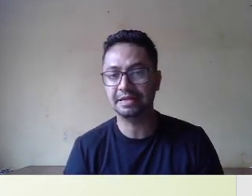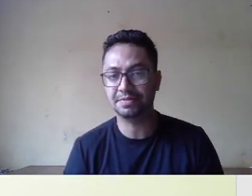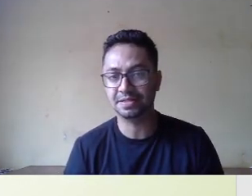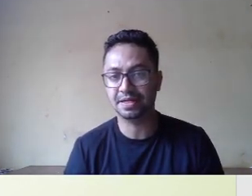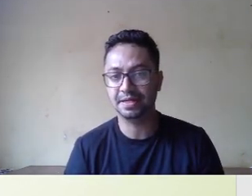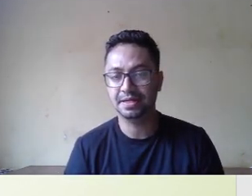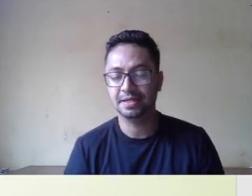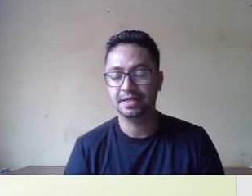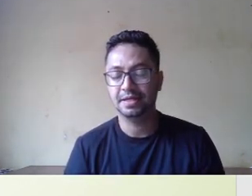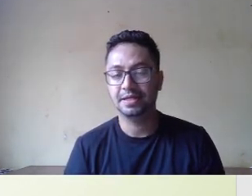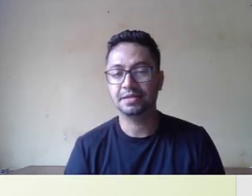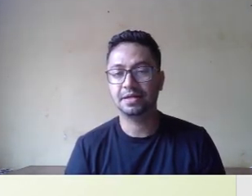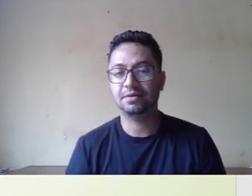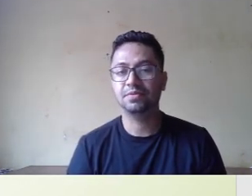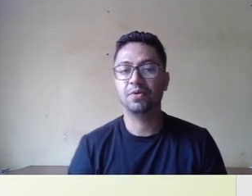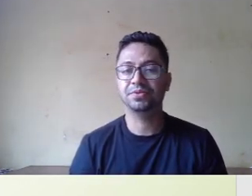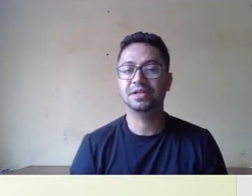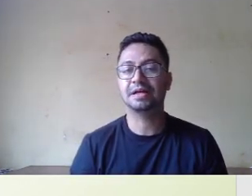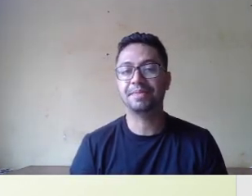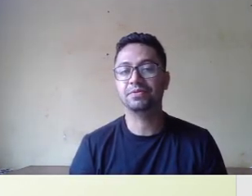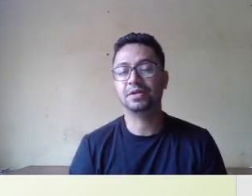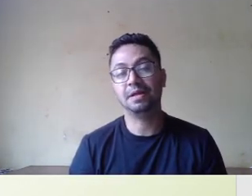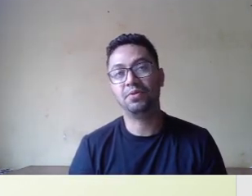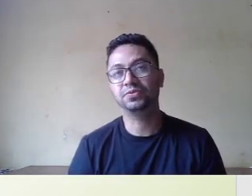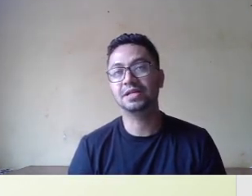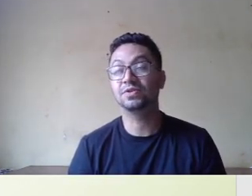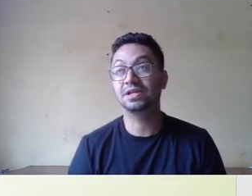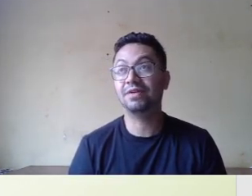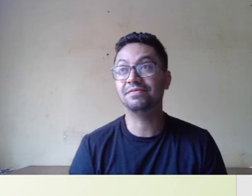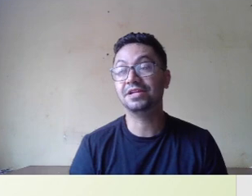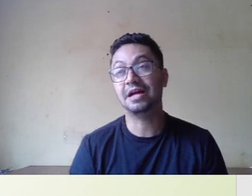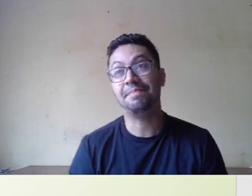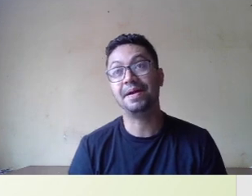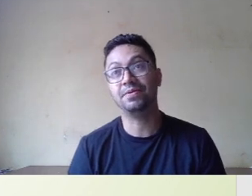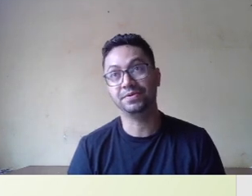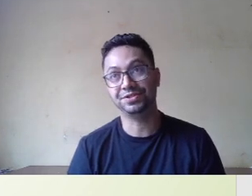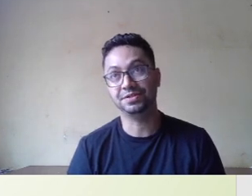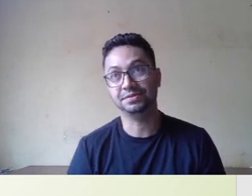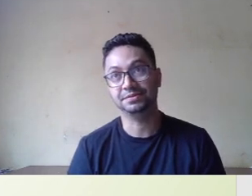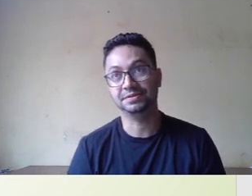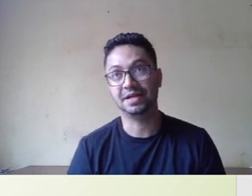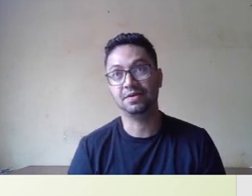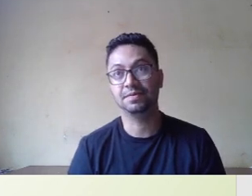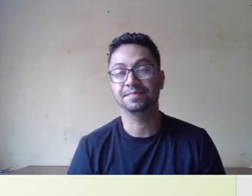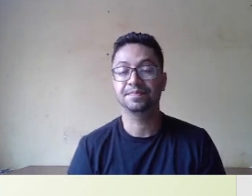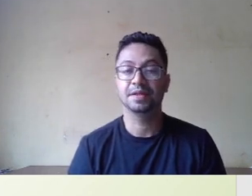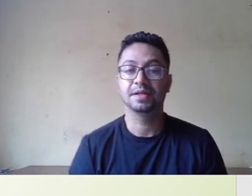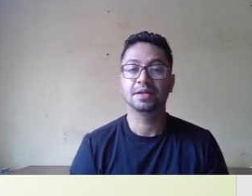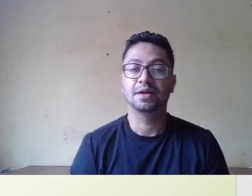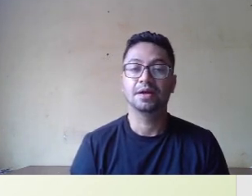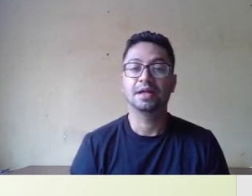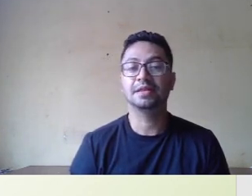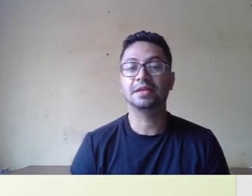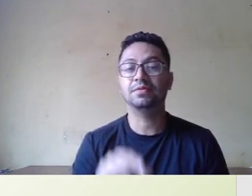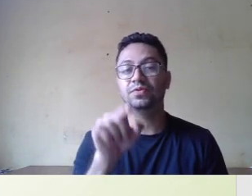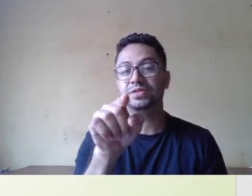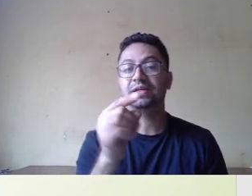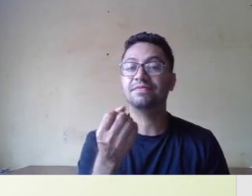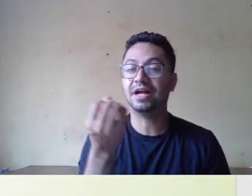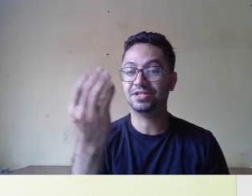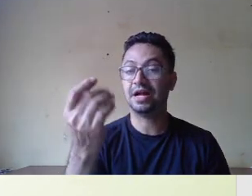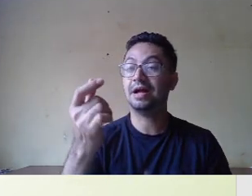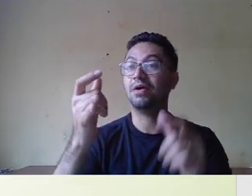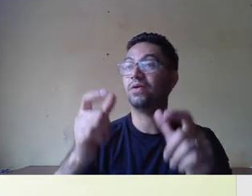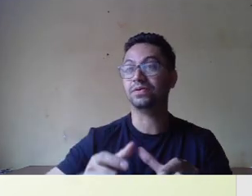preposições na Libras, né? Então, eu poderia estar perguntando em português, você vai viajar para onde? Né? Então,